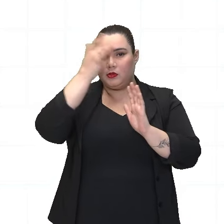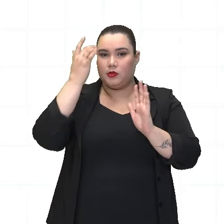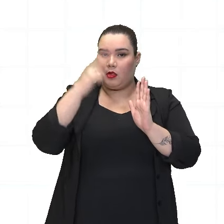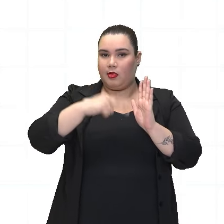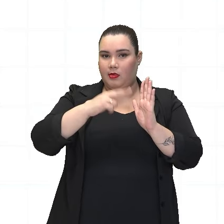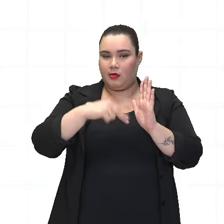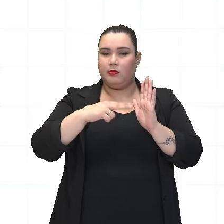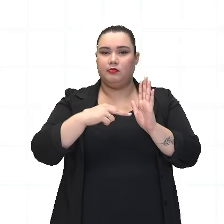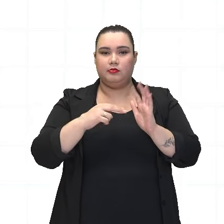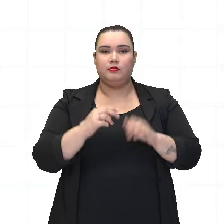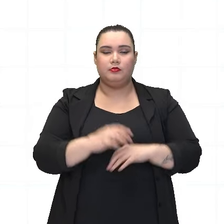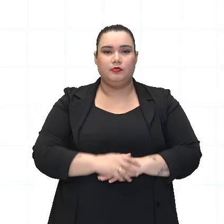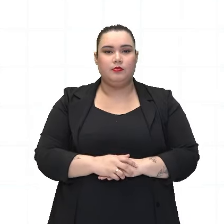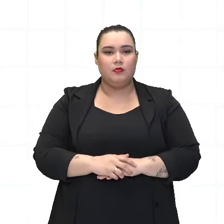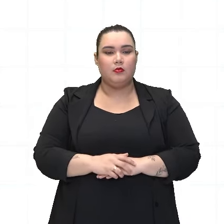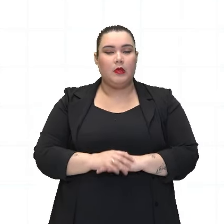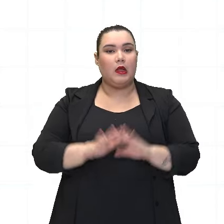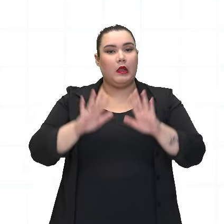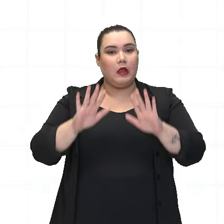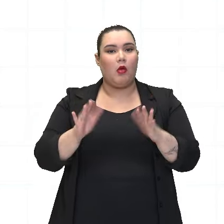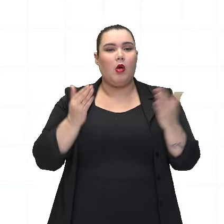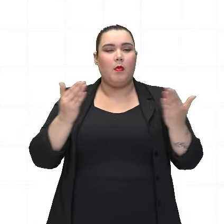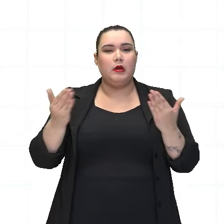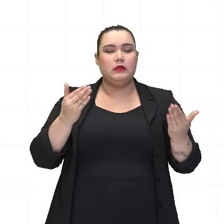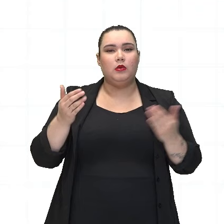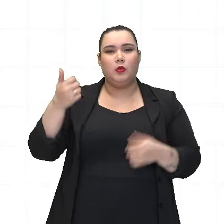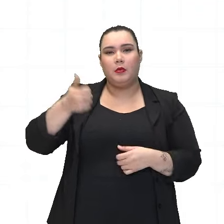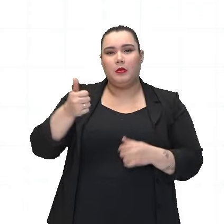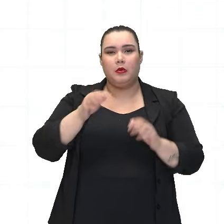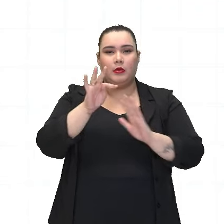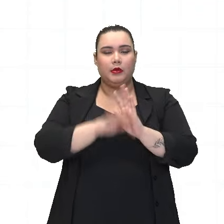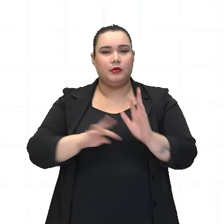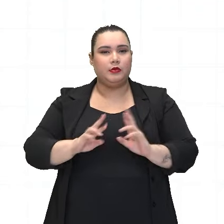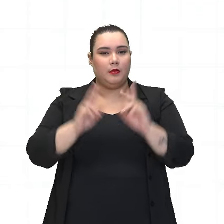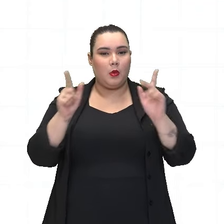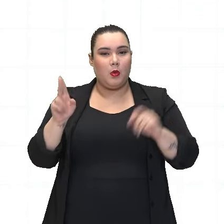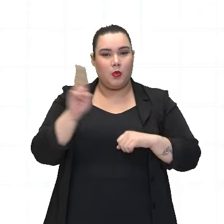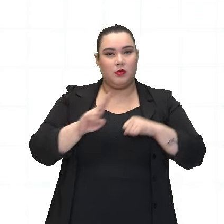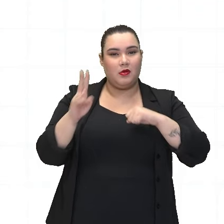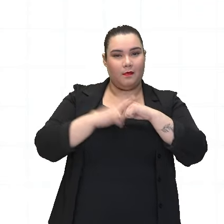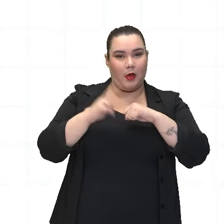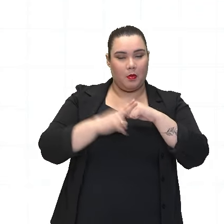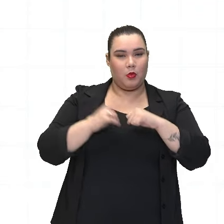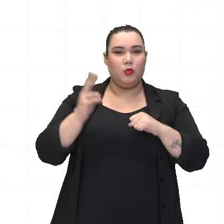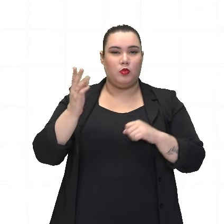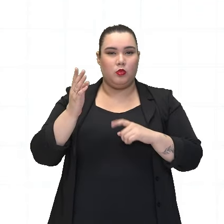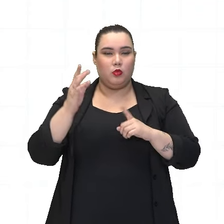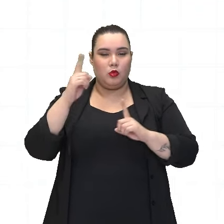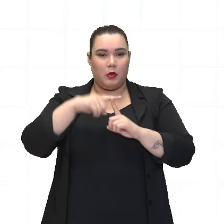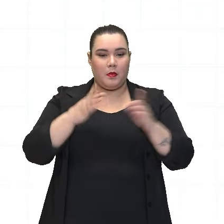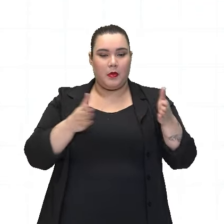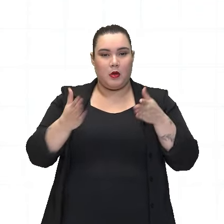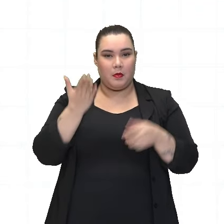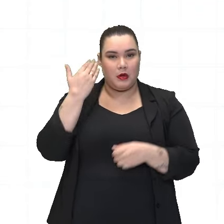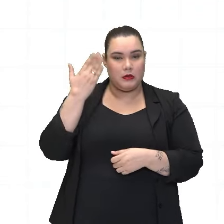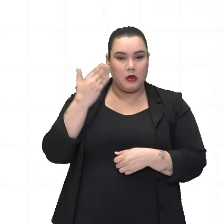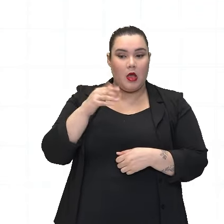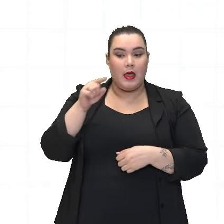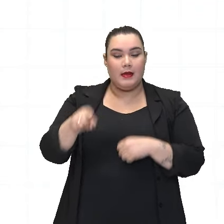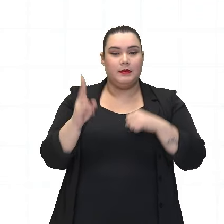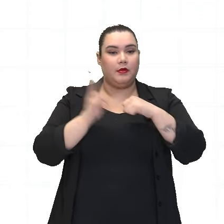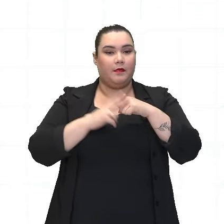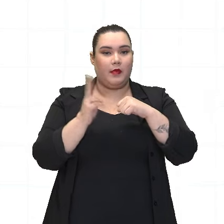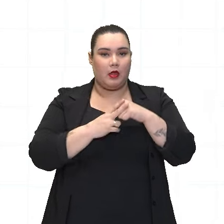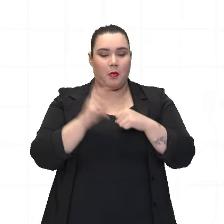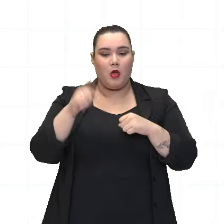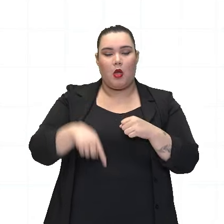isso, diferente do primeiro texto, que utilizou os verbos no passado, esse texto já apresenta verbos